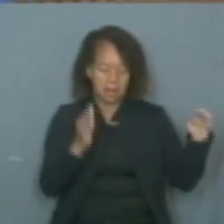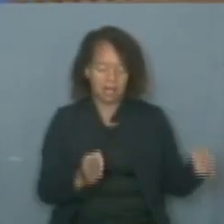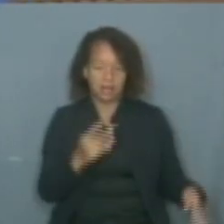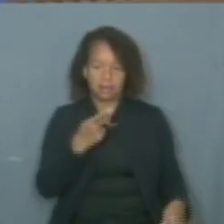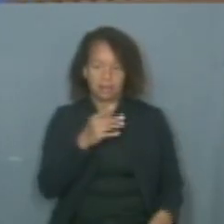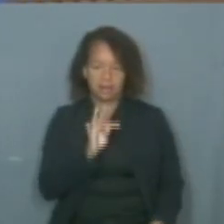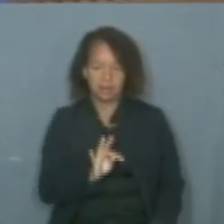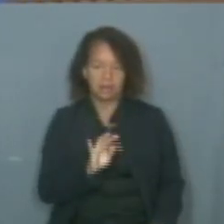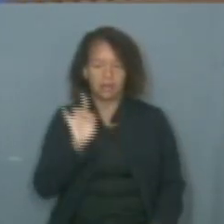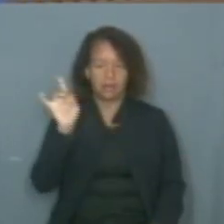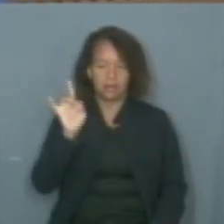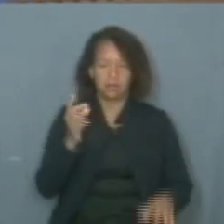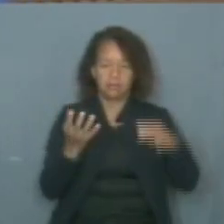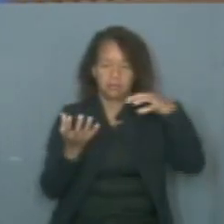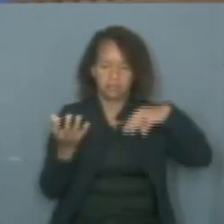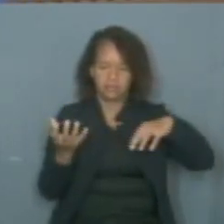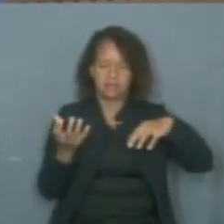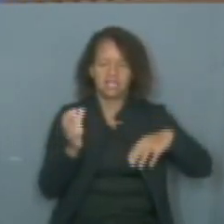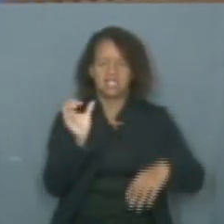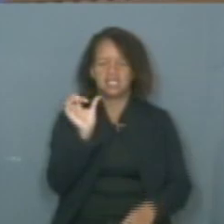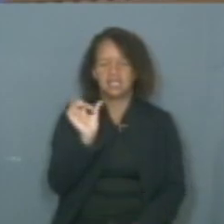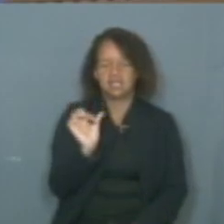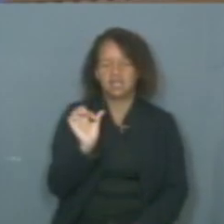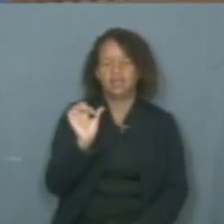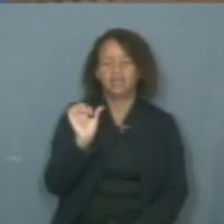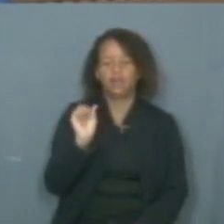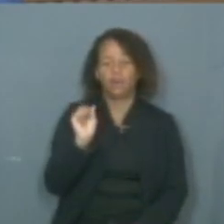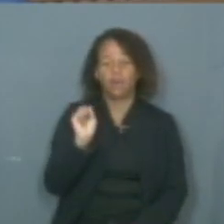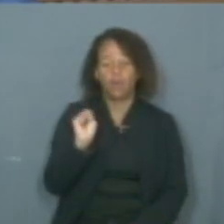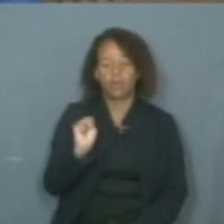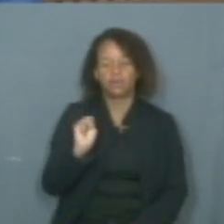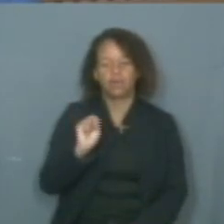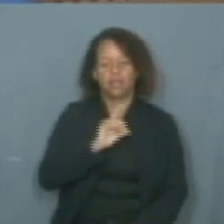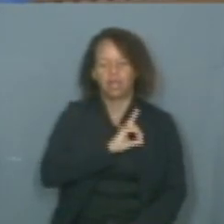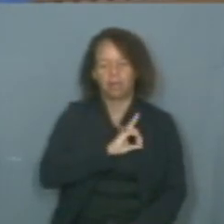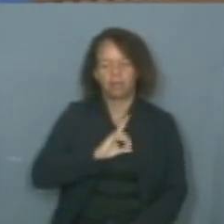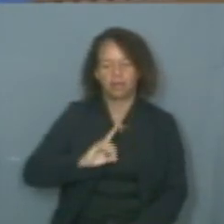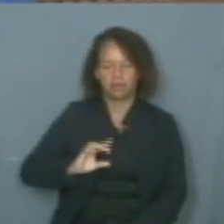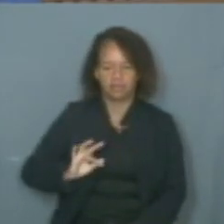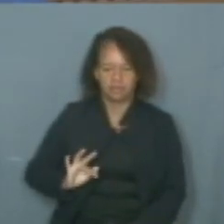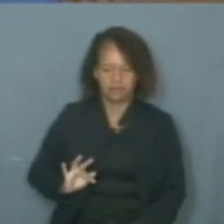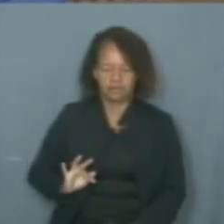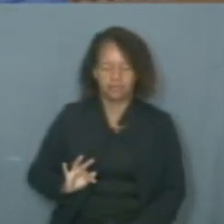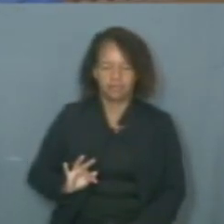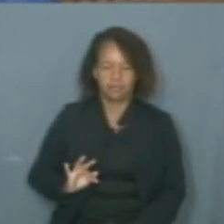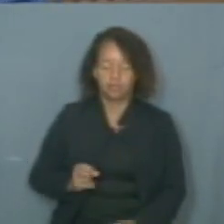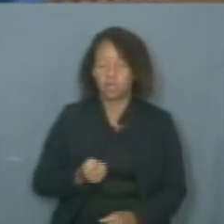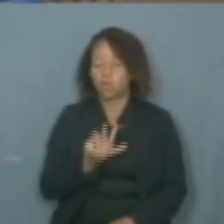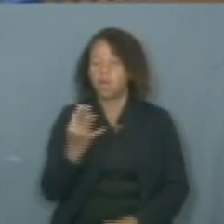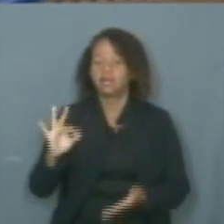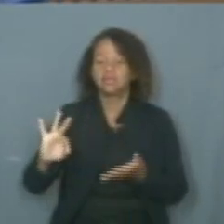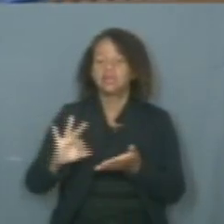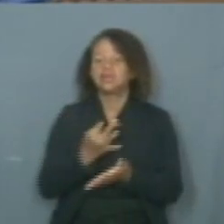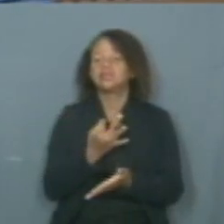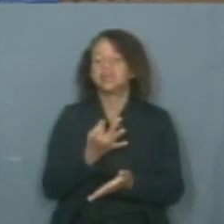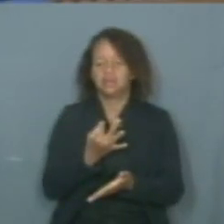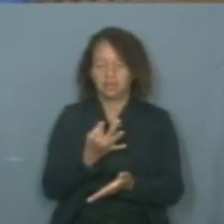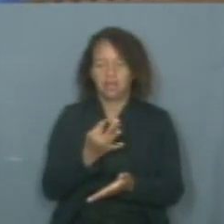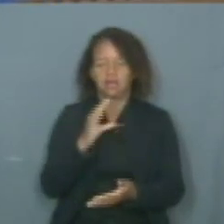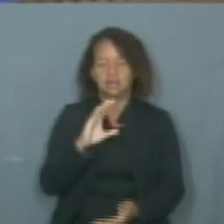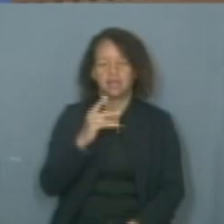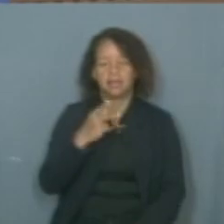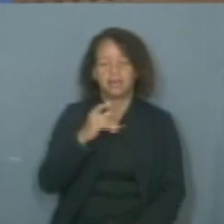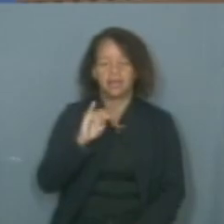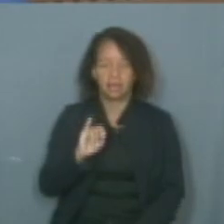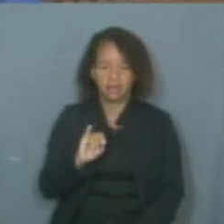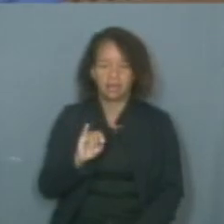na Câmara tem 68 deputados. Chutem! Quantos assinaram a